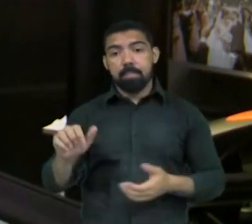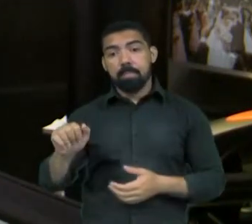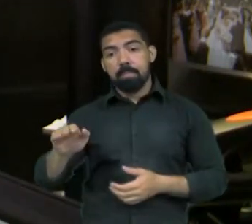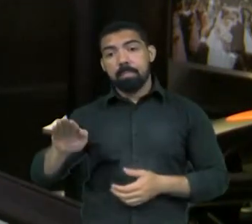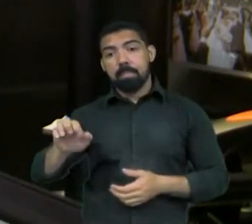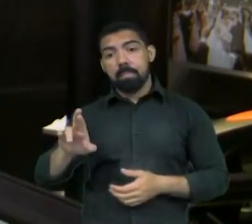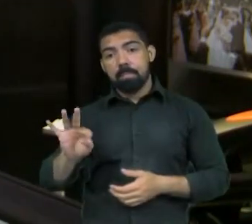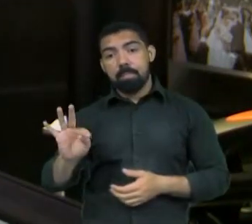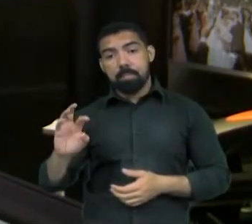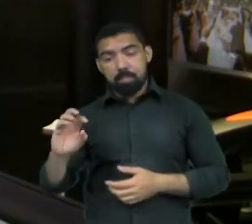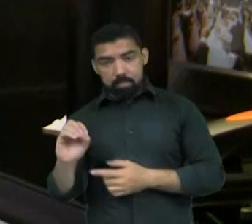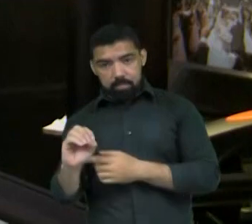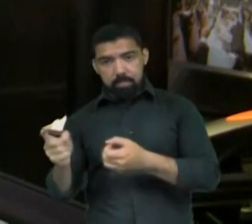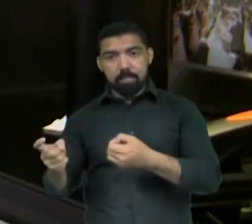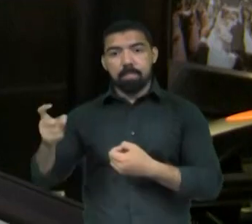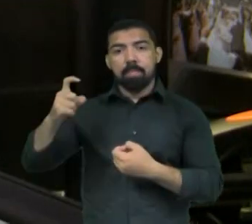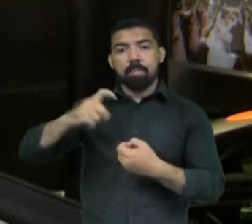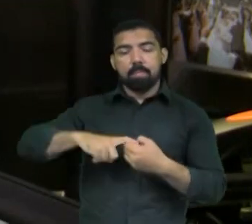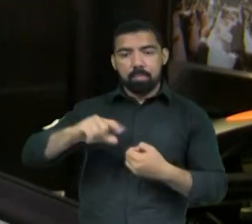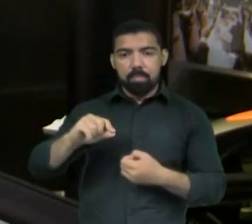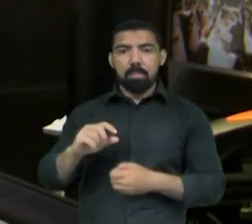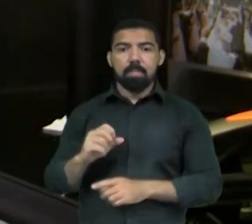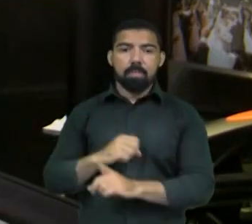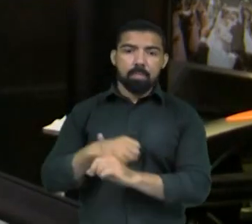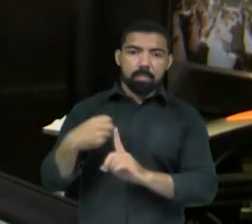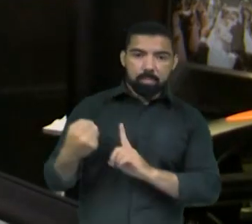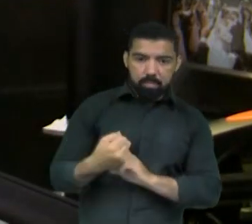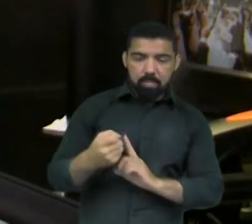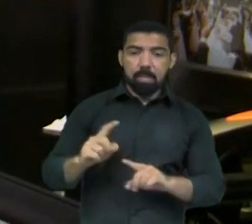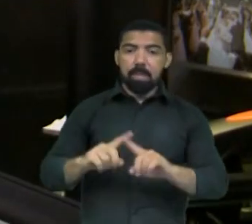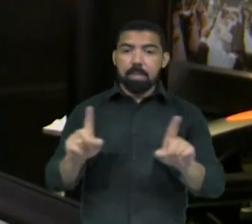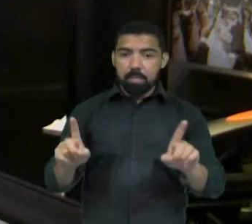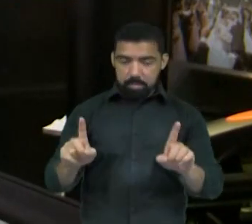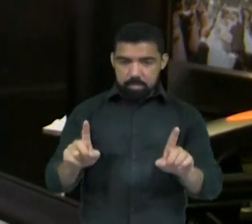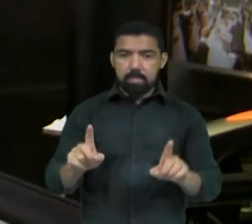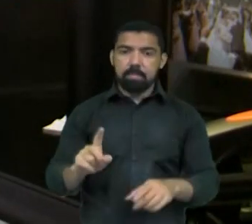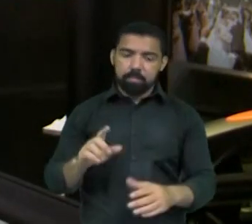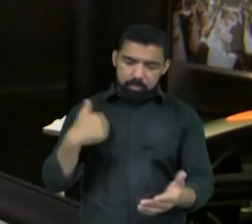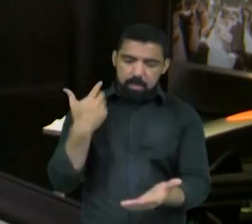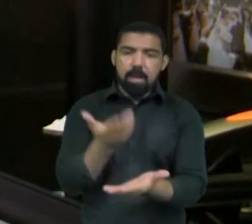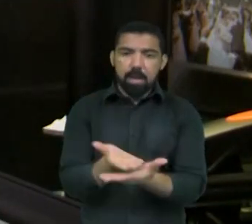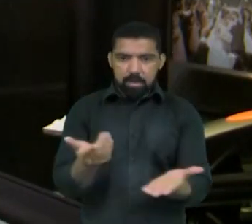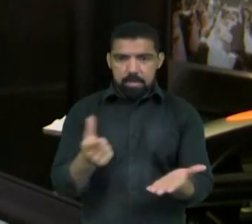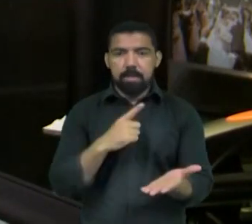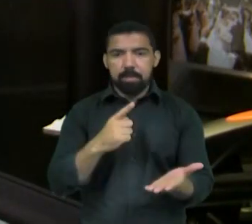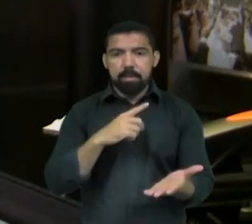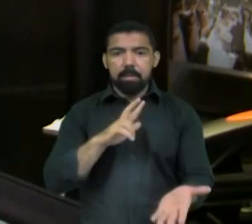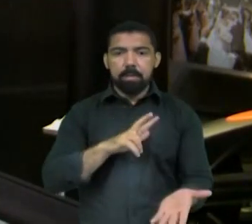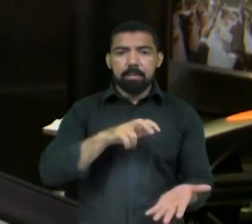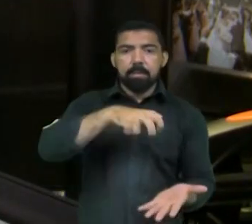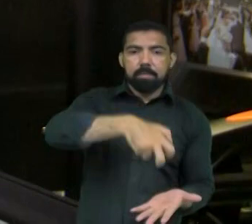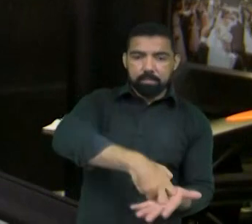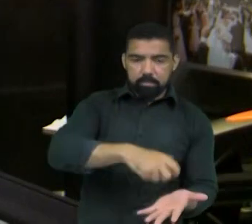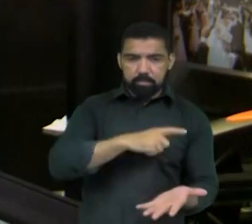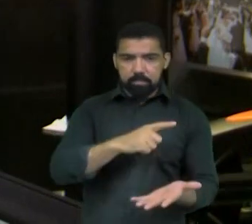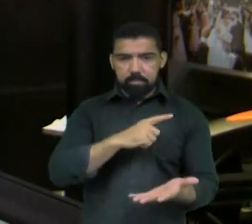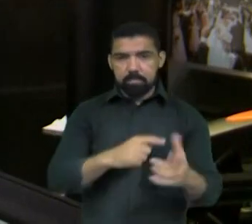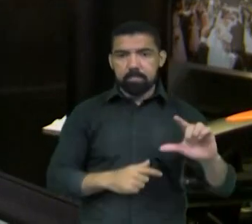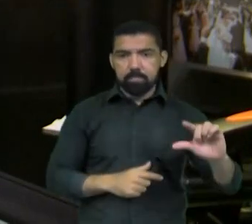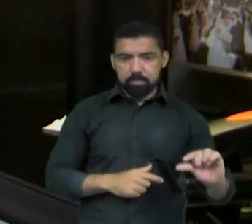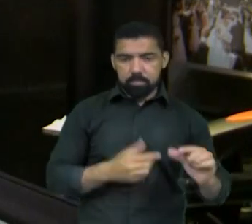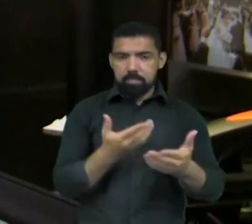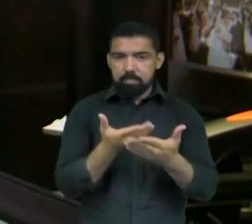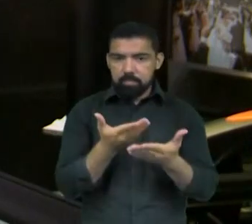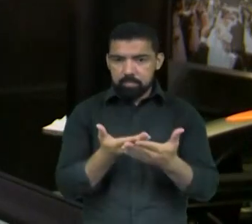ela volta à sociedade ainda cumprindo pena, teve sua pena remida pelo estudo,